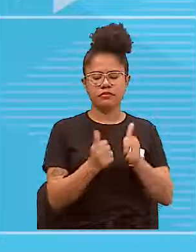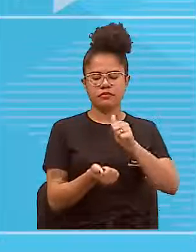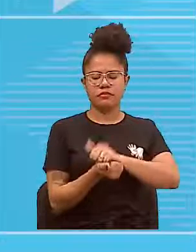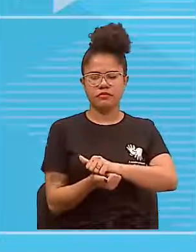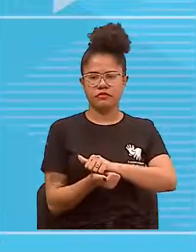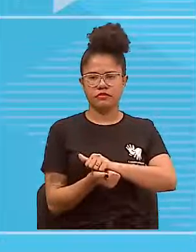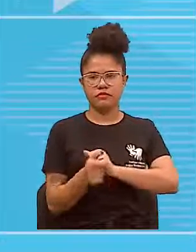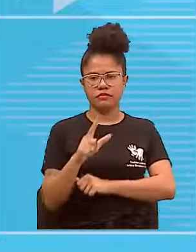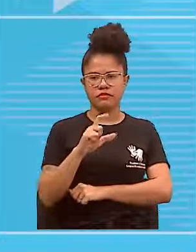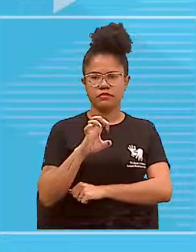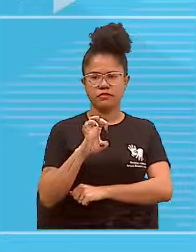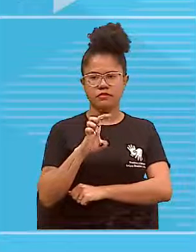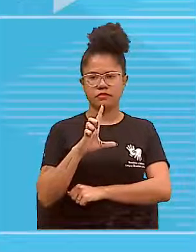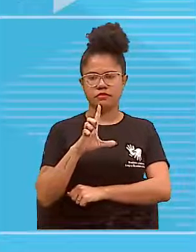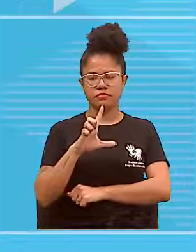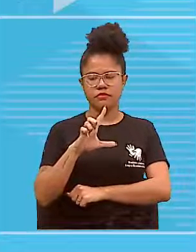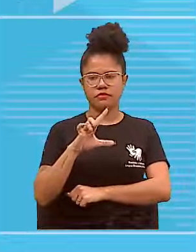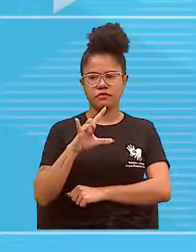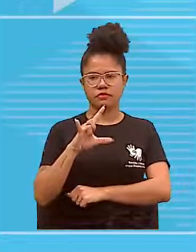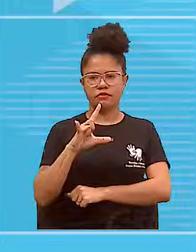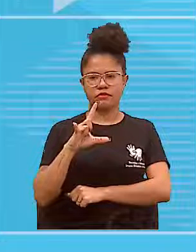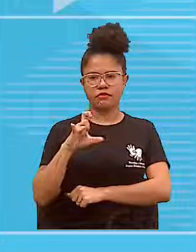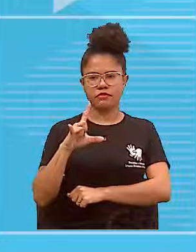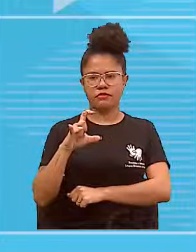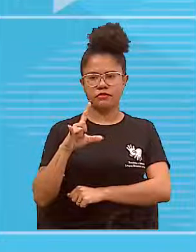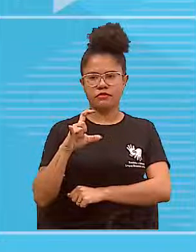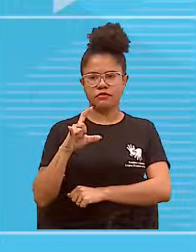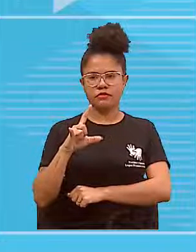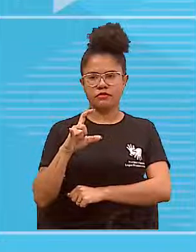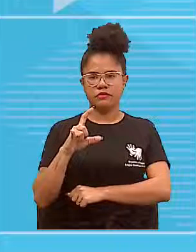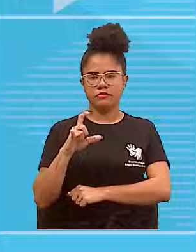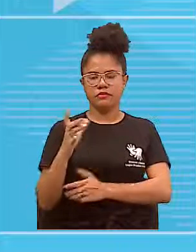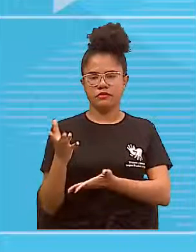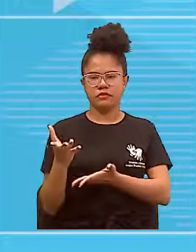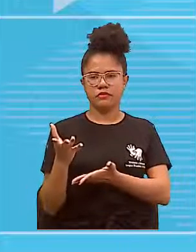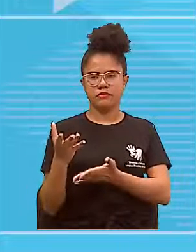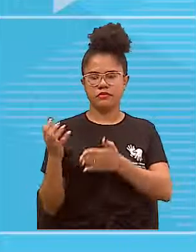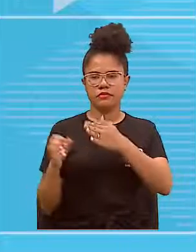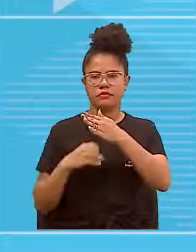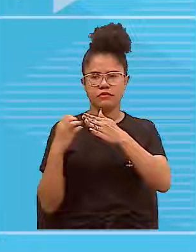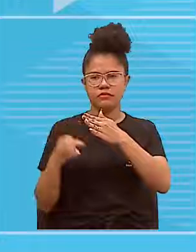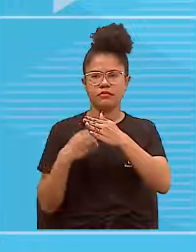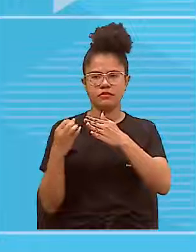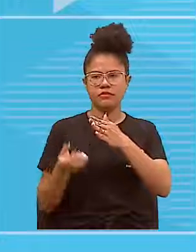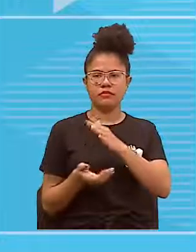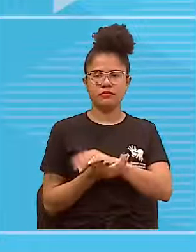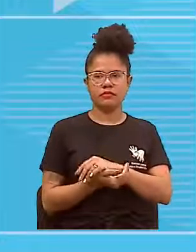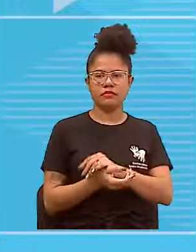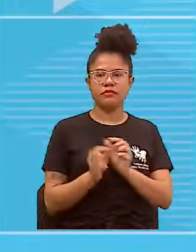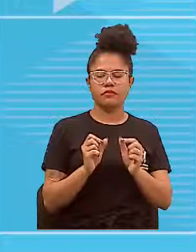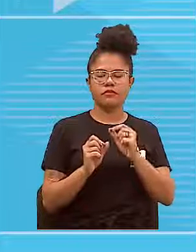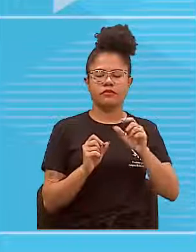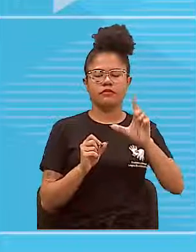abre no seu perfil, tem assim, turbinar publicação. Quando você aperta